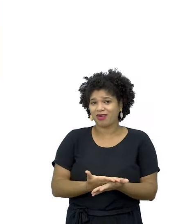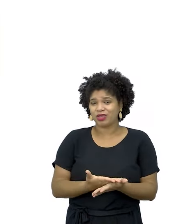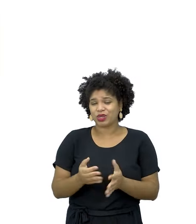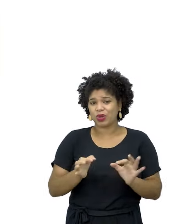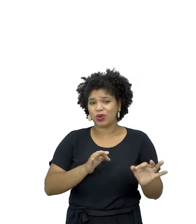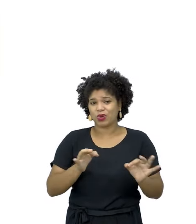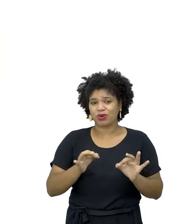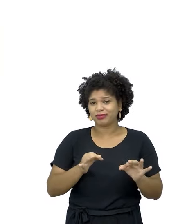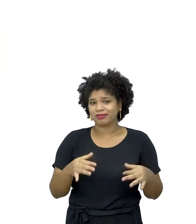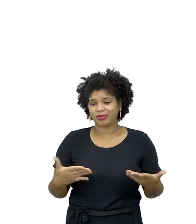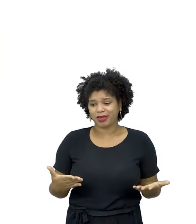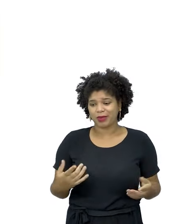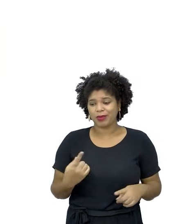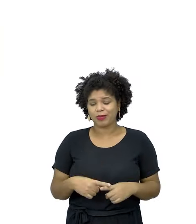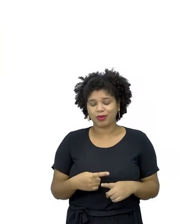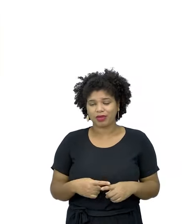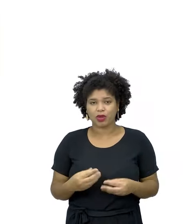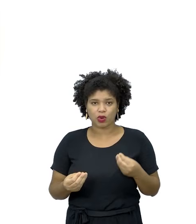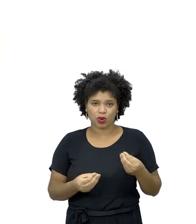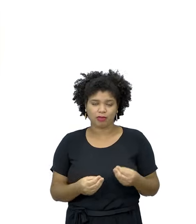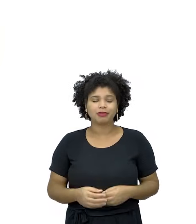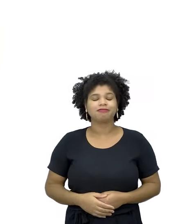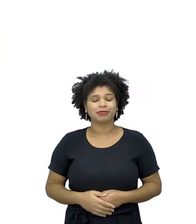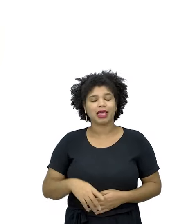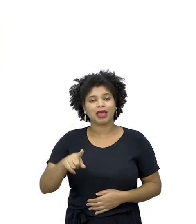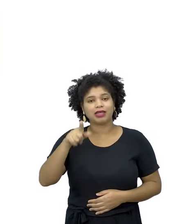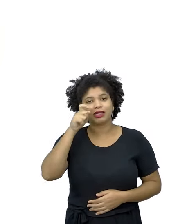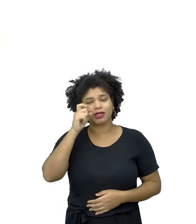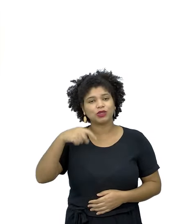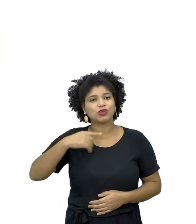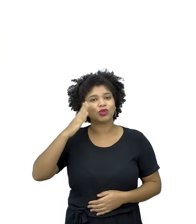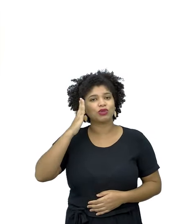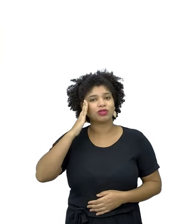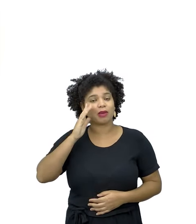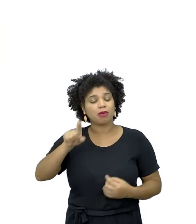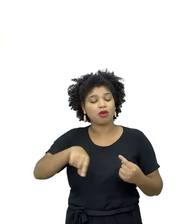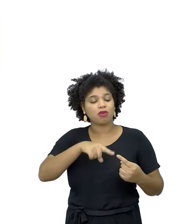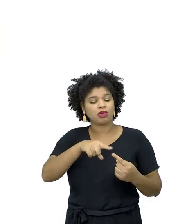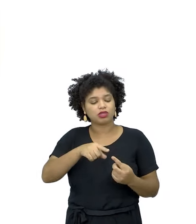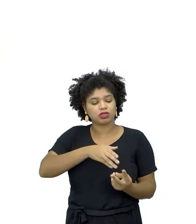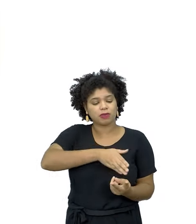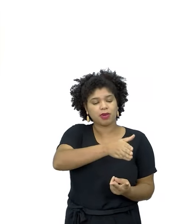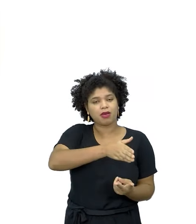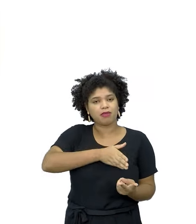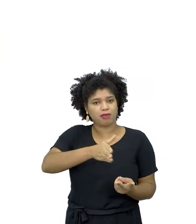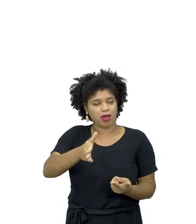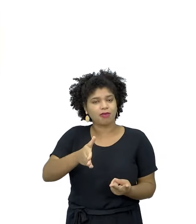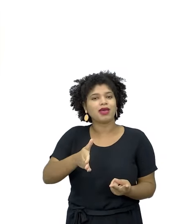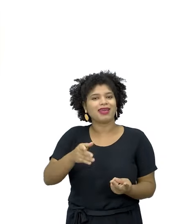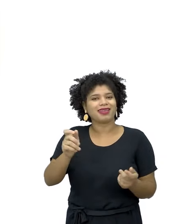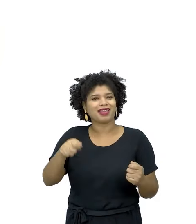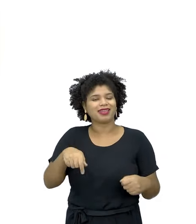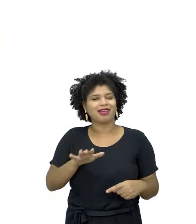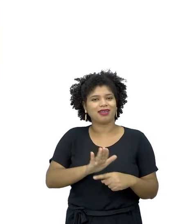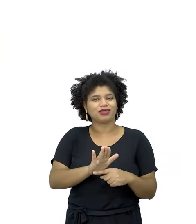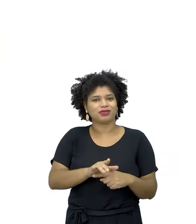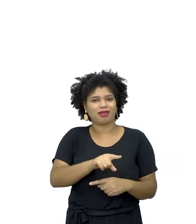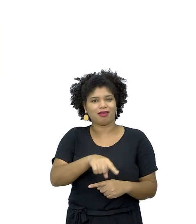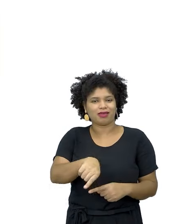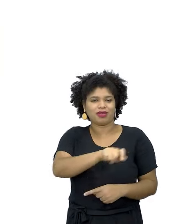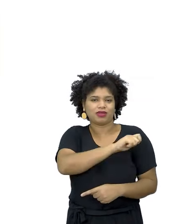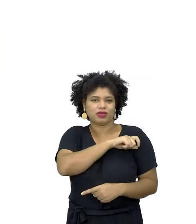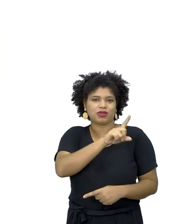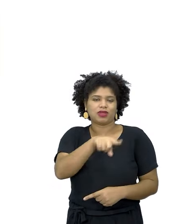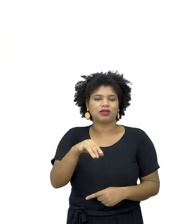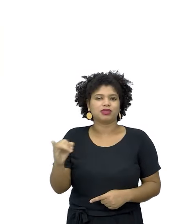estou dando essa aula? Então é interessante, professor, a gente saber para onde a gente quer ir, porque a aula vai ser localizada para aquele momento. Então isso